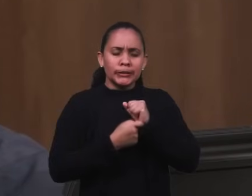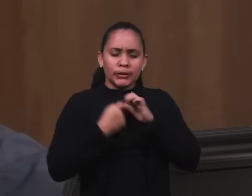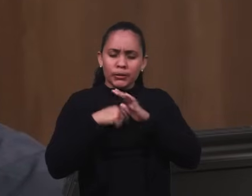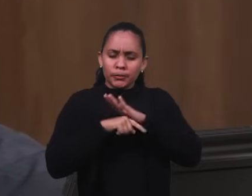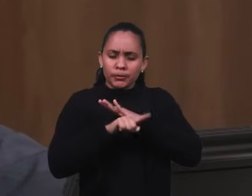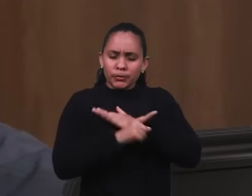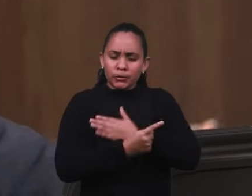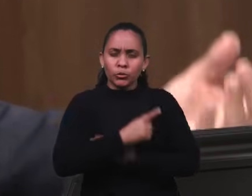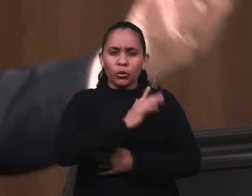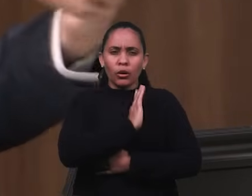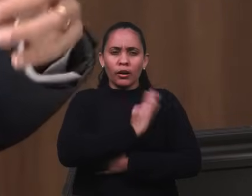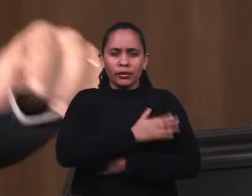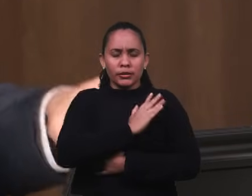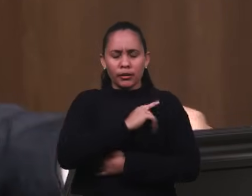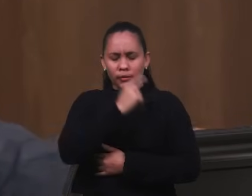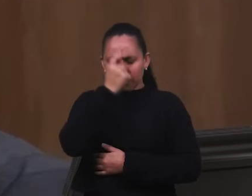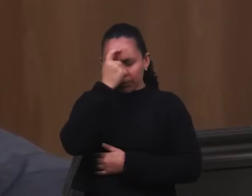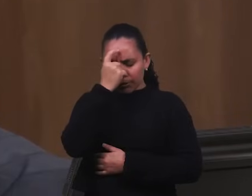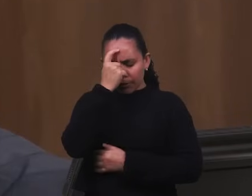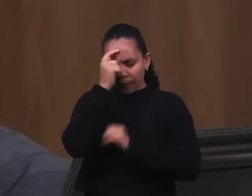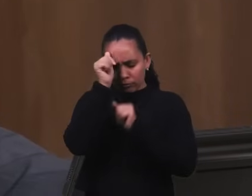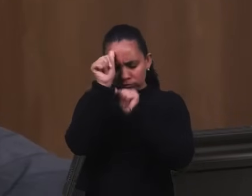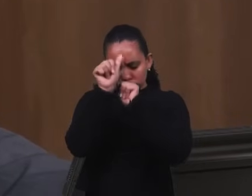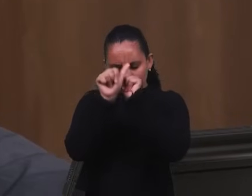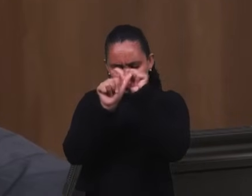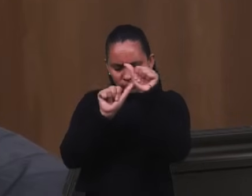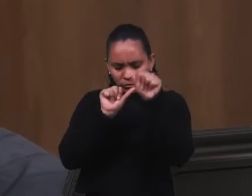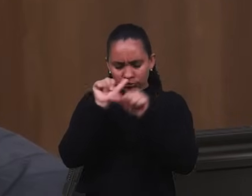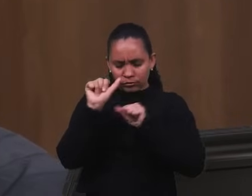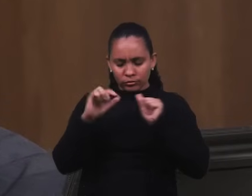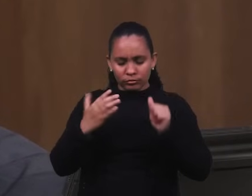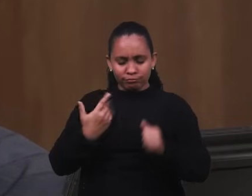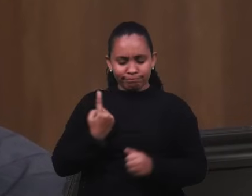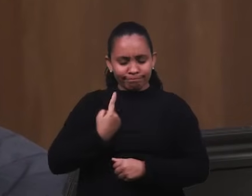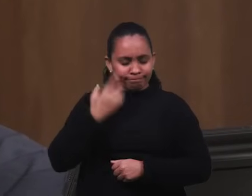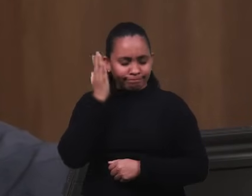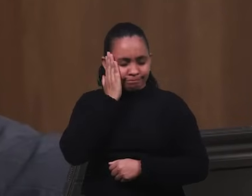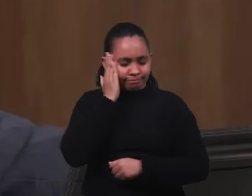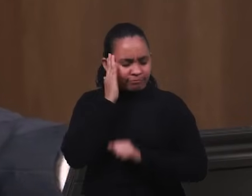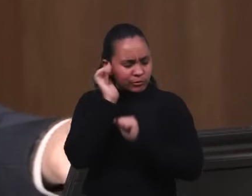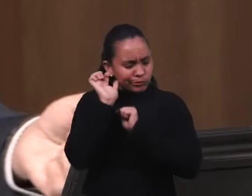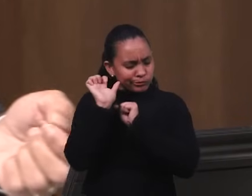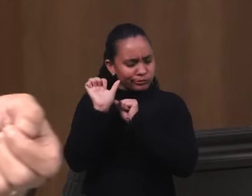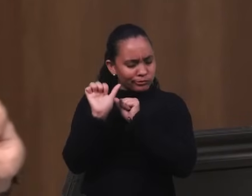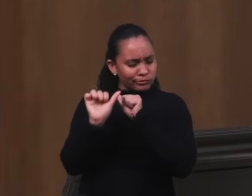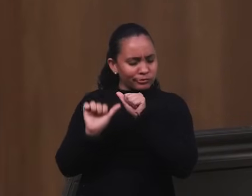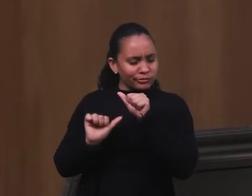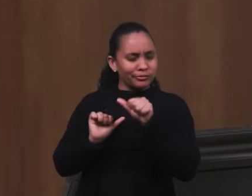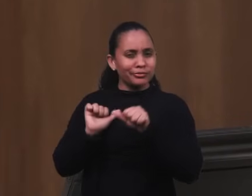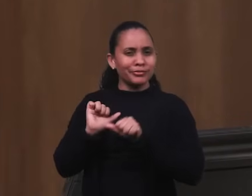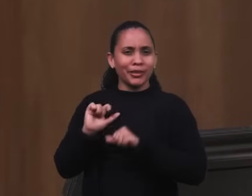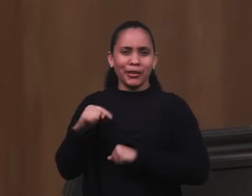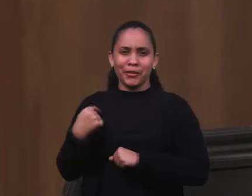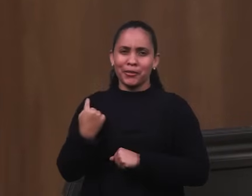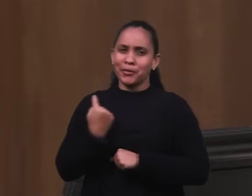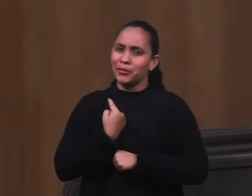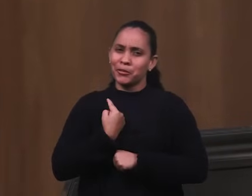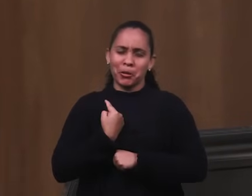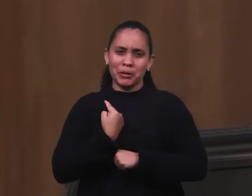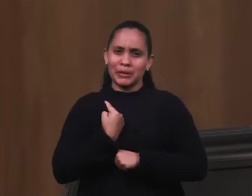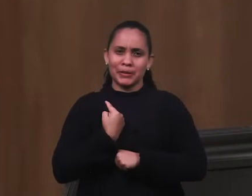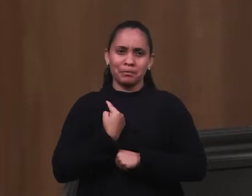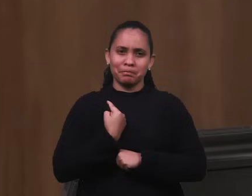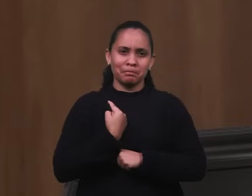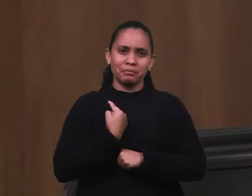nossa mente, e ele transforma o nosso entendimento, né? Para que a gente não fique fundamentado naquilo que